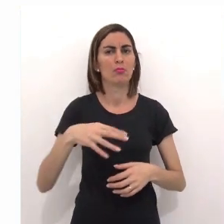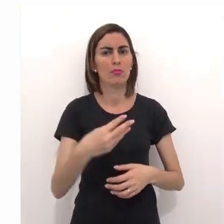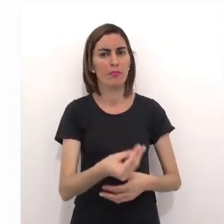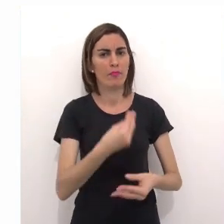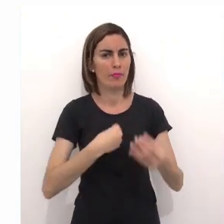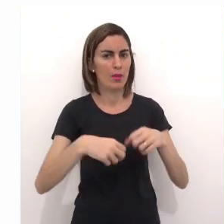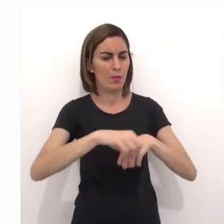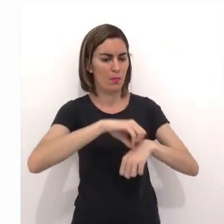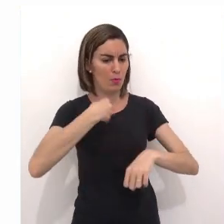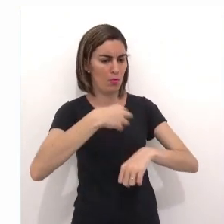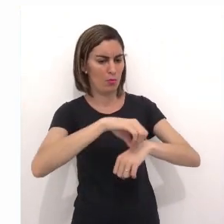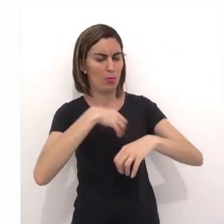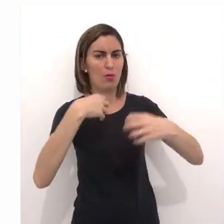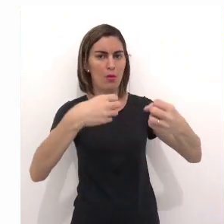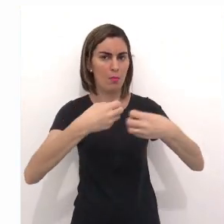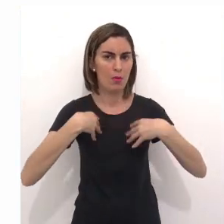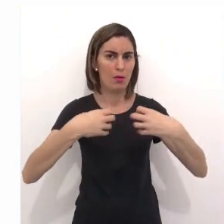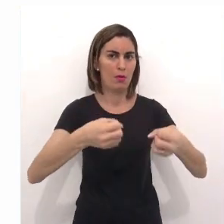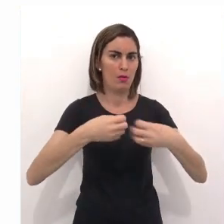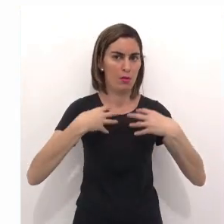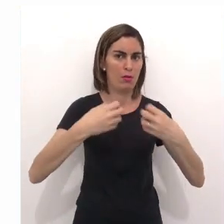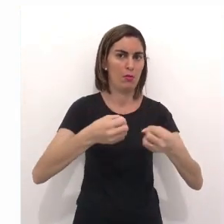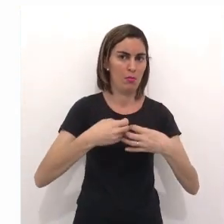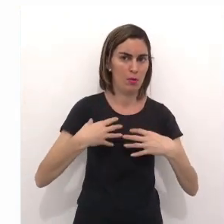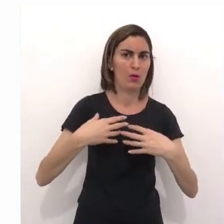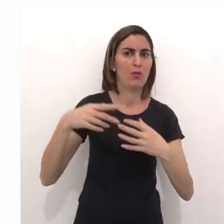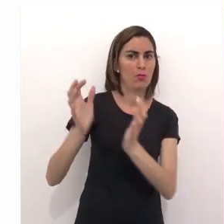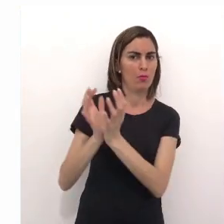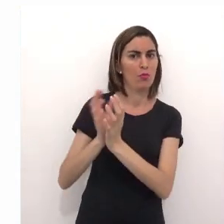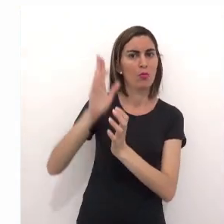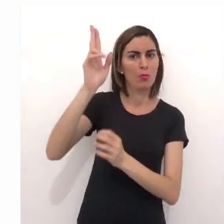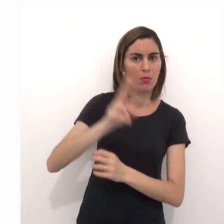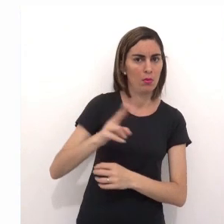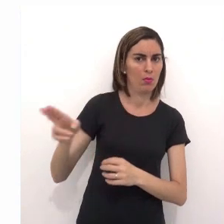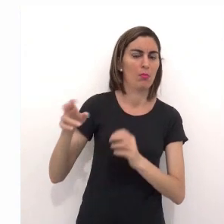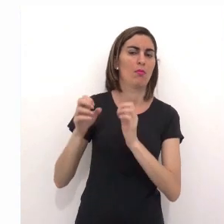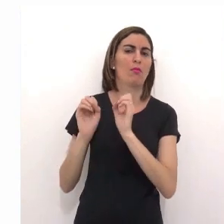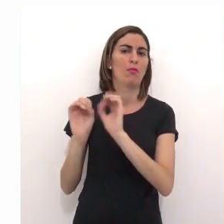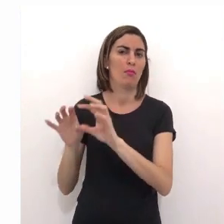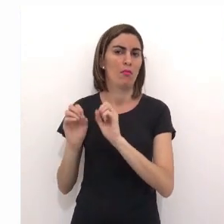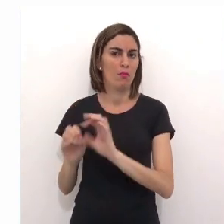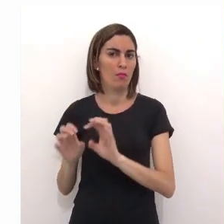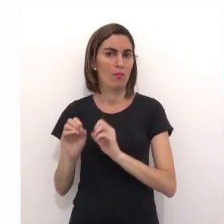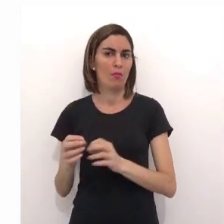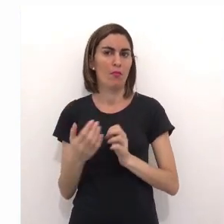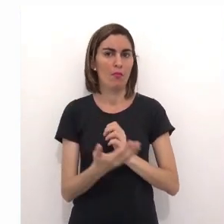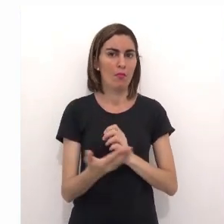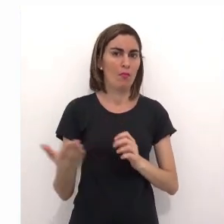recebendo uma educação jesuíta, é isso,